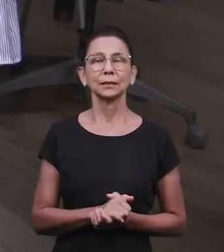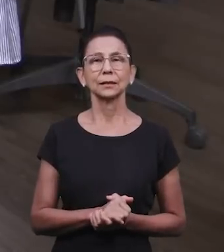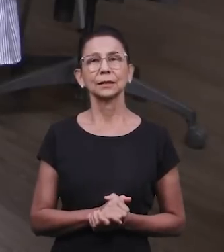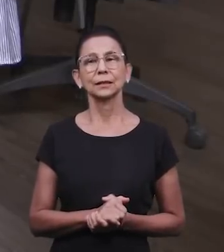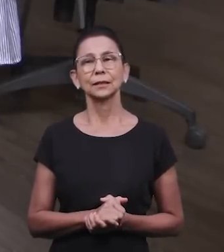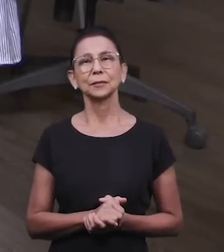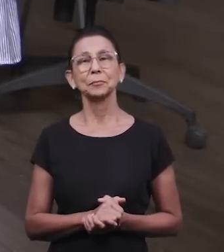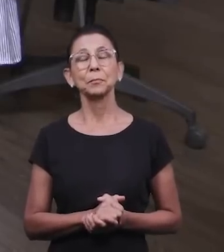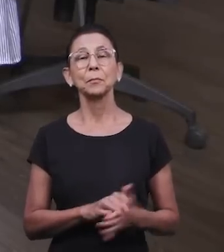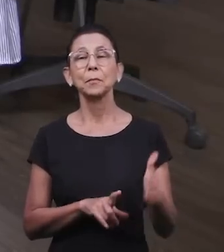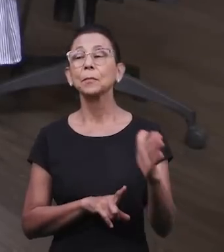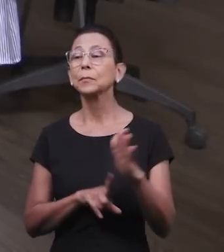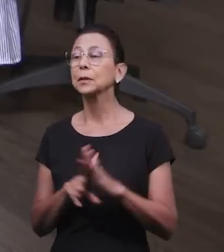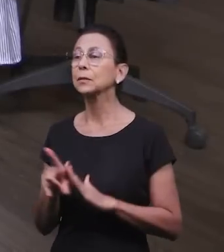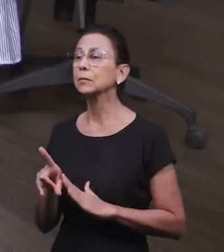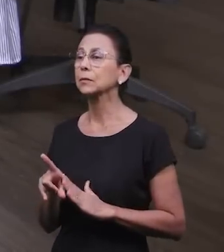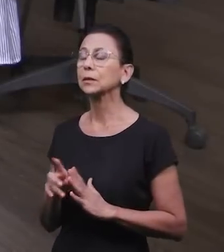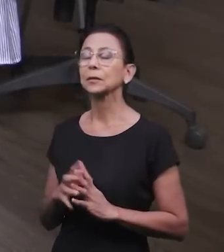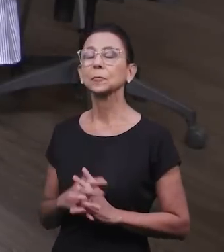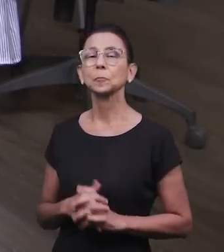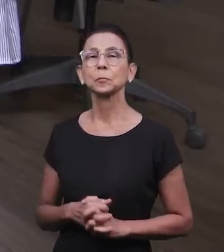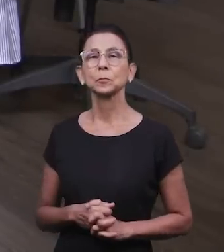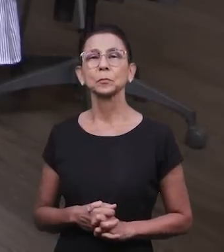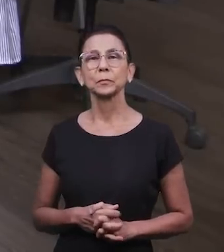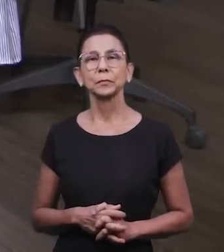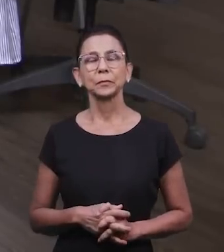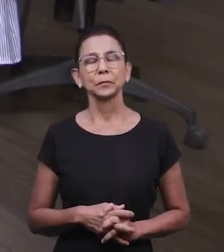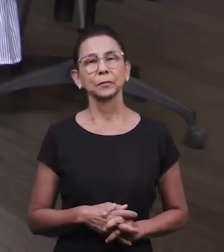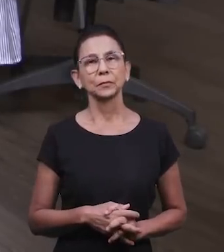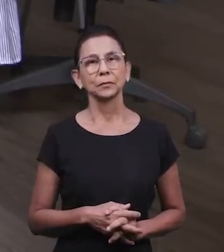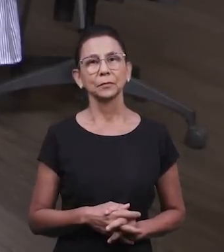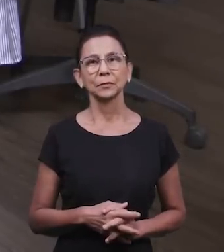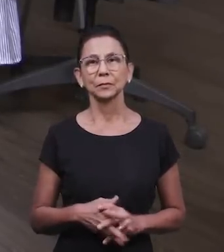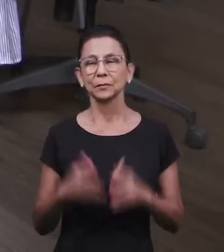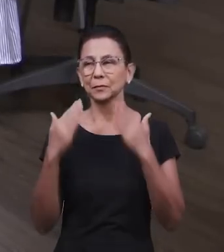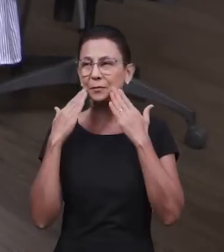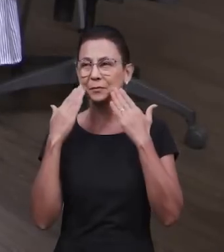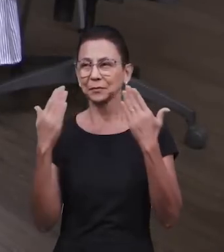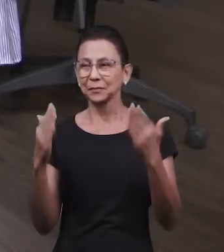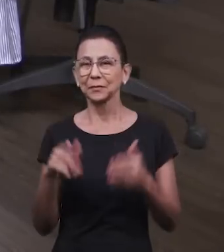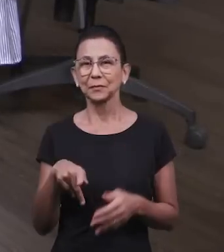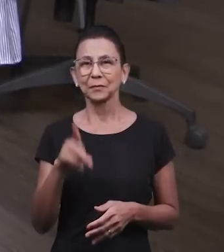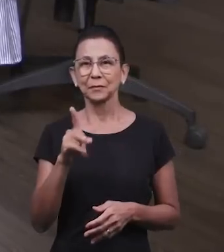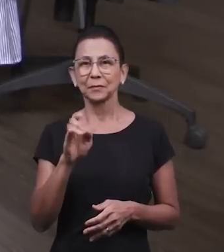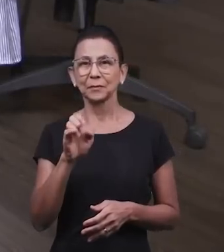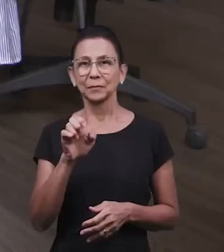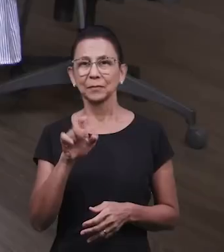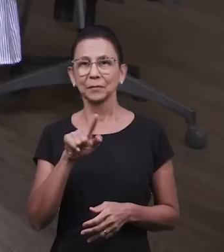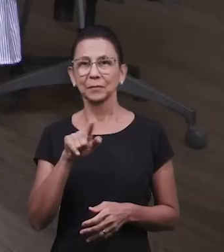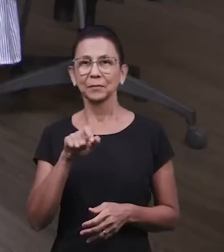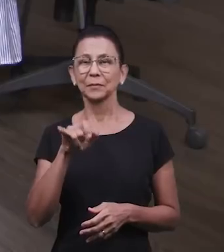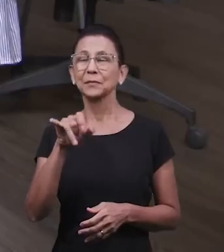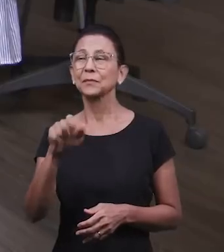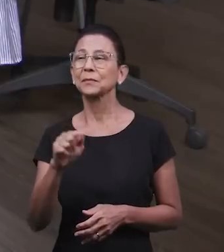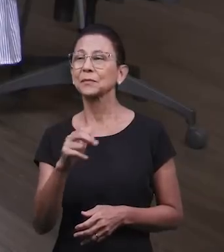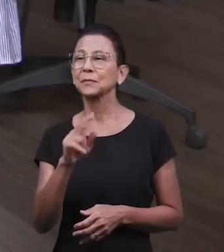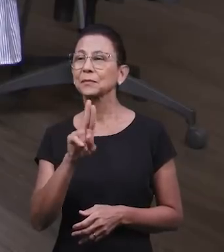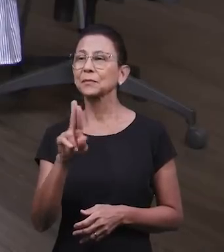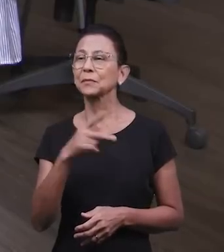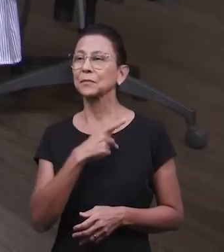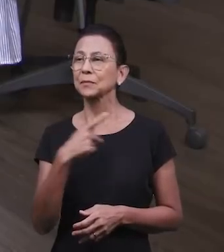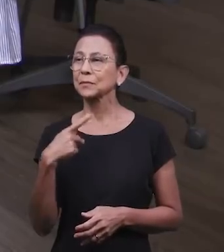uma pergunta sobre isso. Pode se apresentar, Ana Kézia, falar o nome do seu pastor, seu nome, o local que é a sua